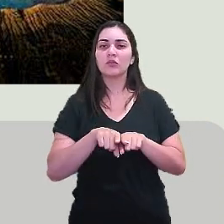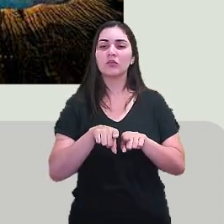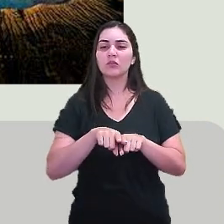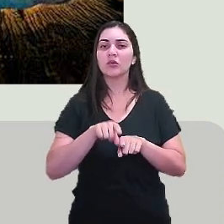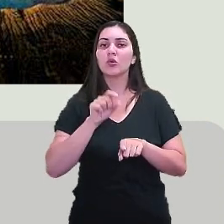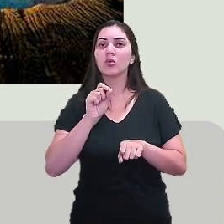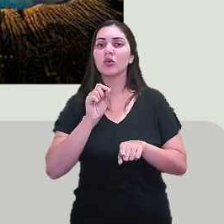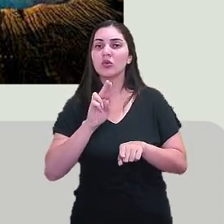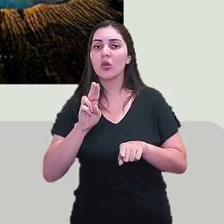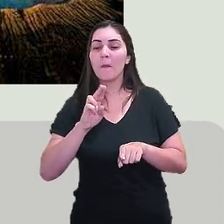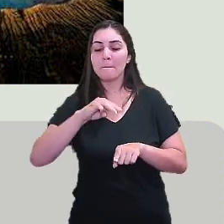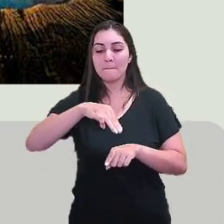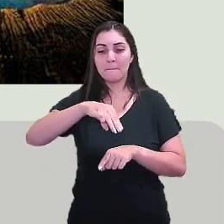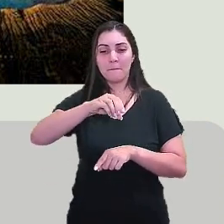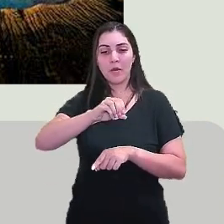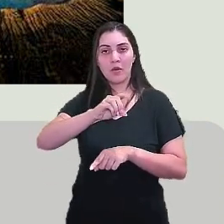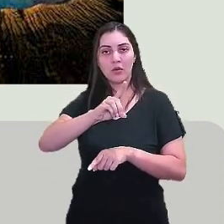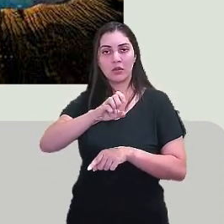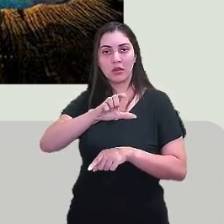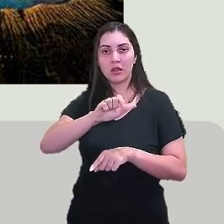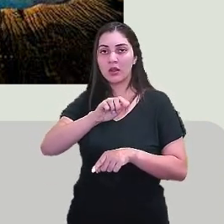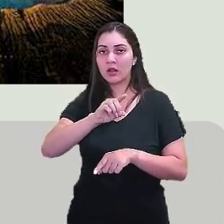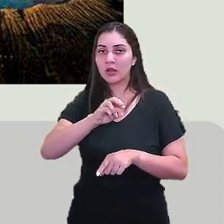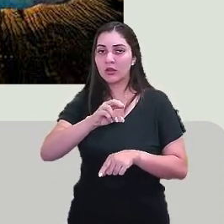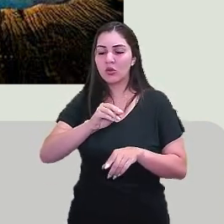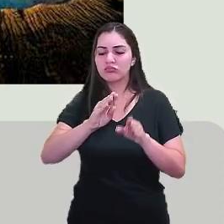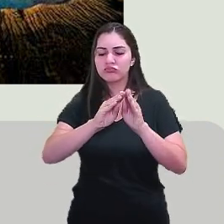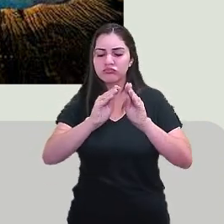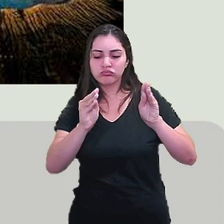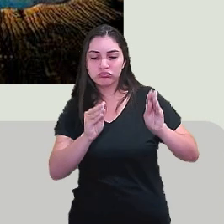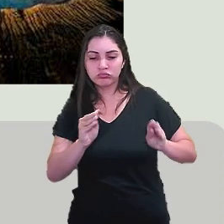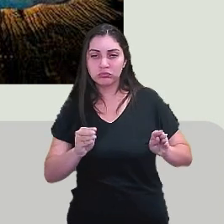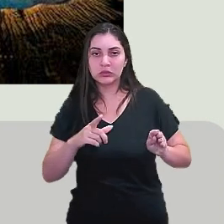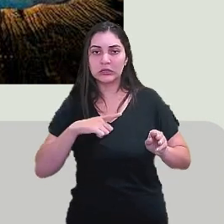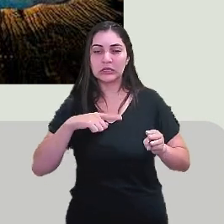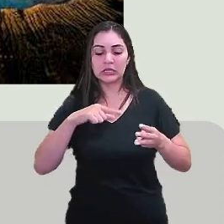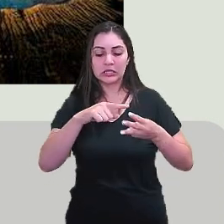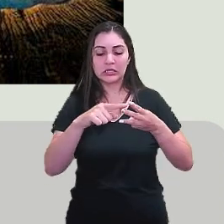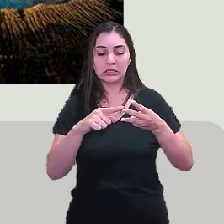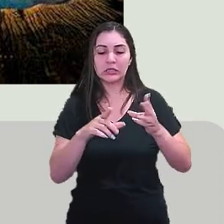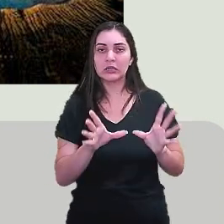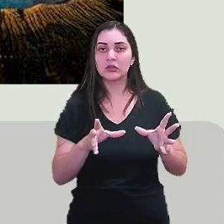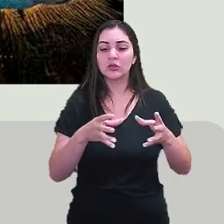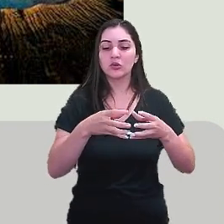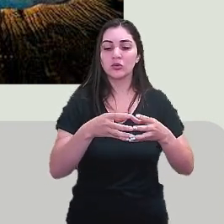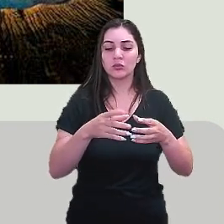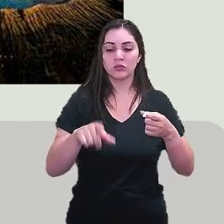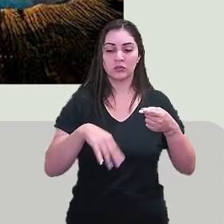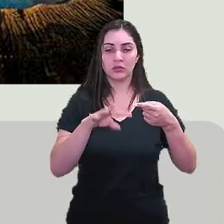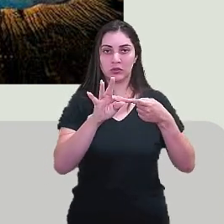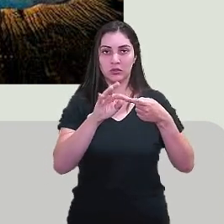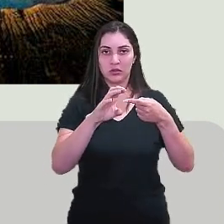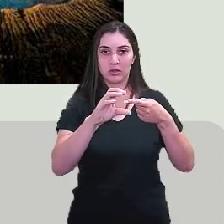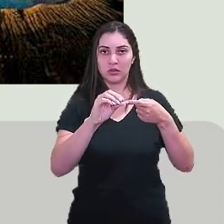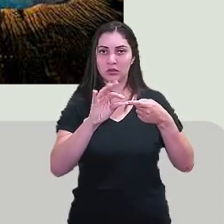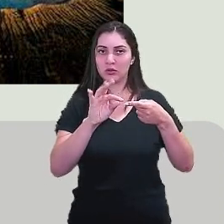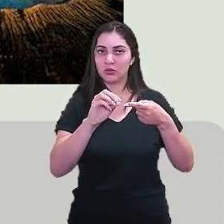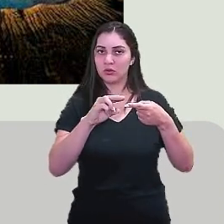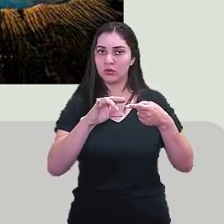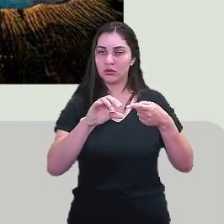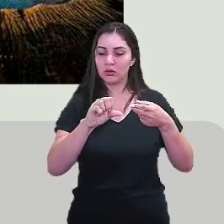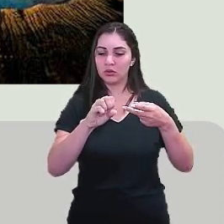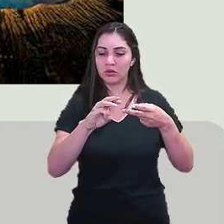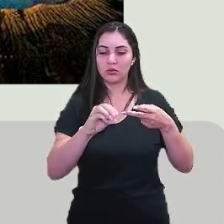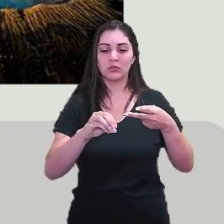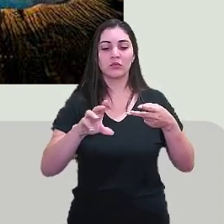de modeladores e costumam ser subdivididos em 3 grupos: o tectonismo, os abalos sísmicos